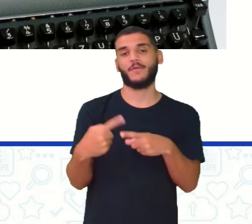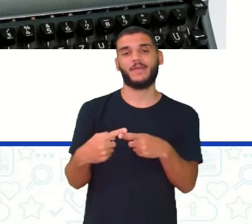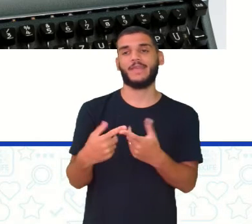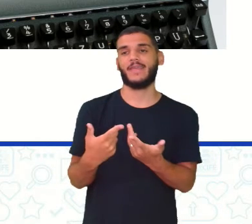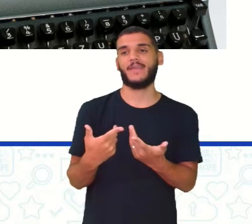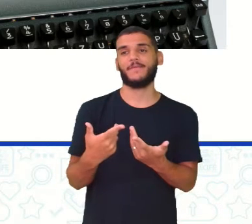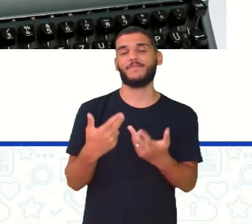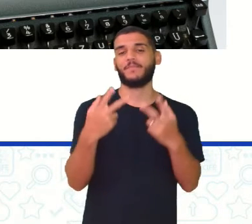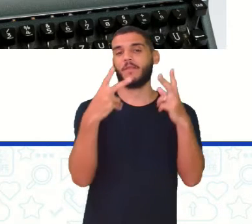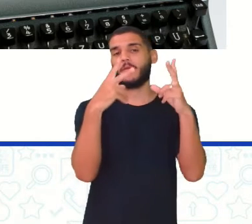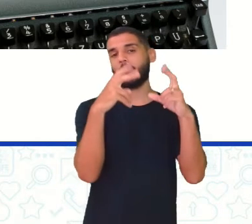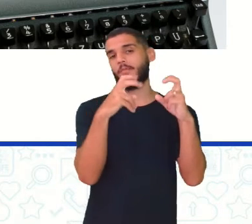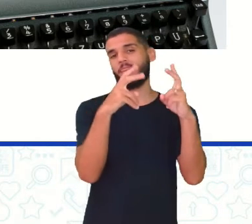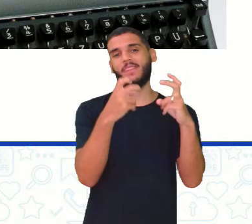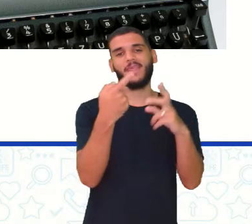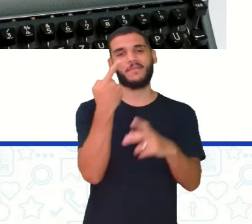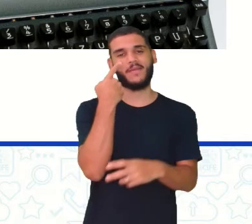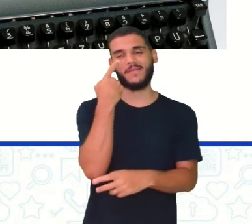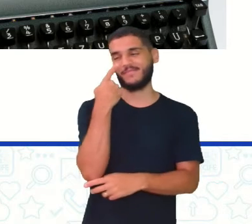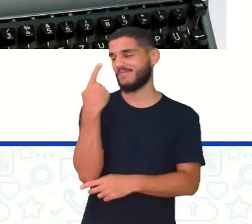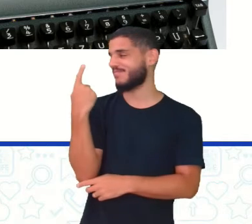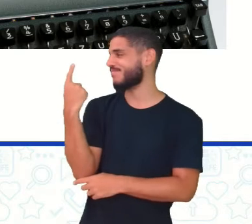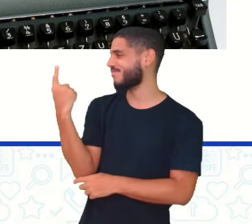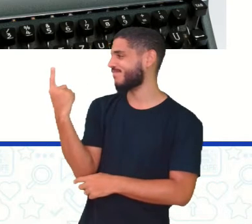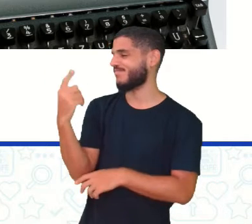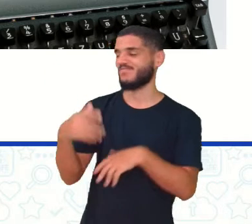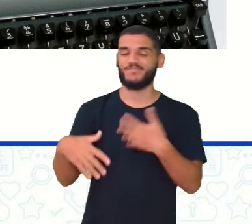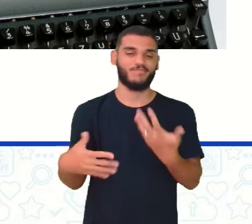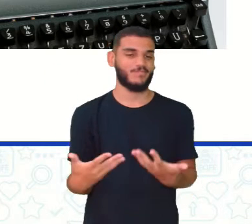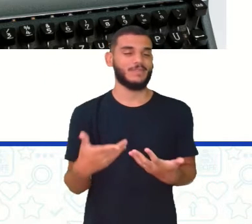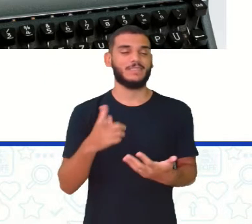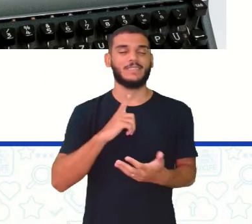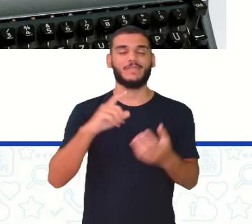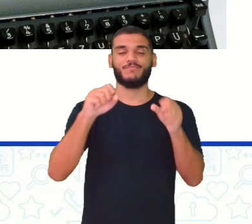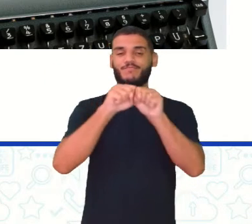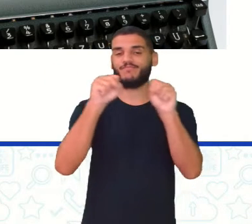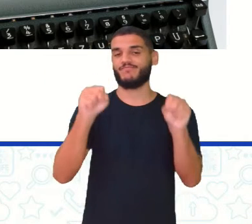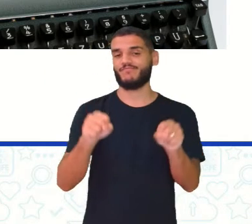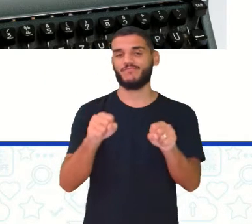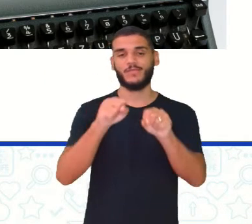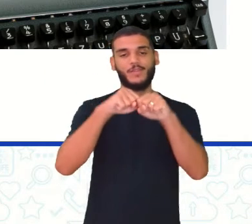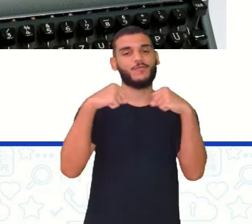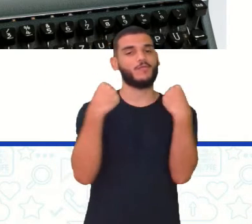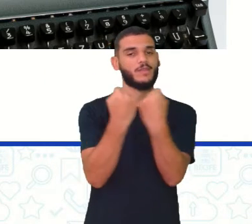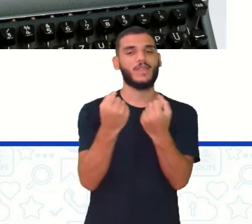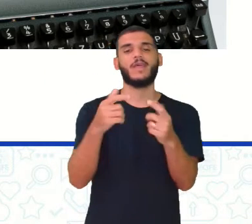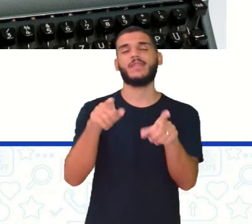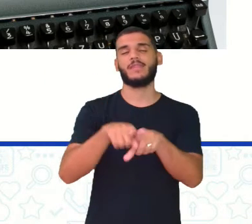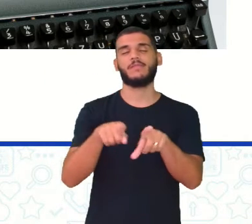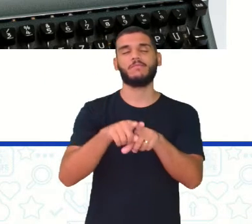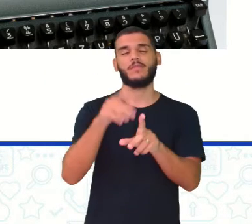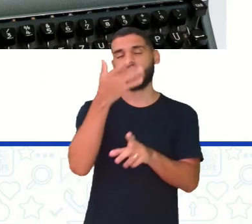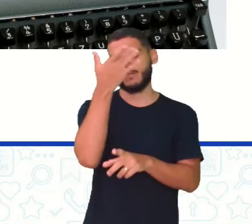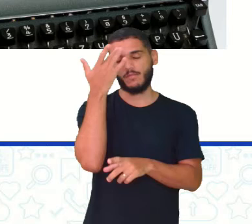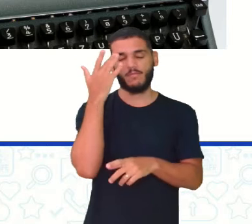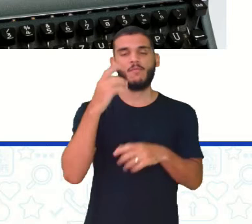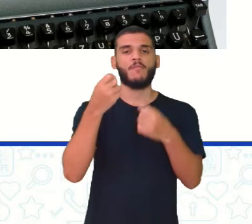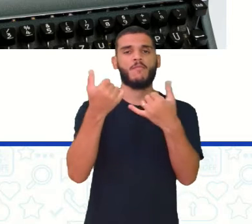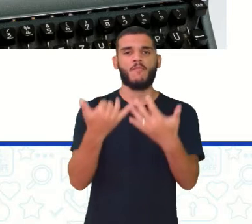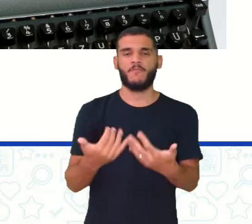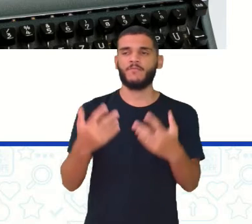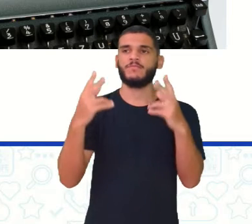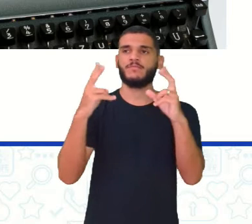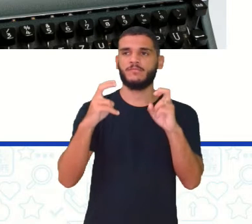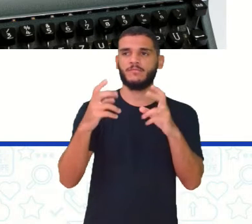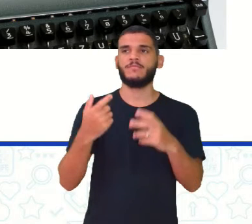e o que ela causa, né, na nossa sociedade, nas pessoas, né, no íntimo das pessoas, tá? Então, para falar de racismo,